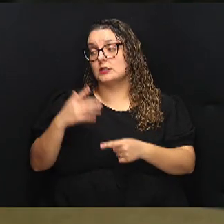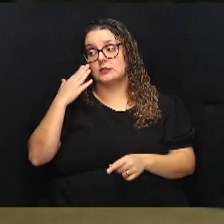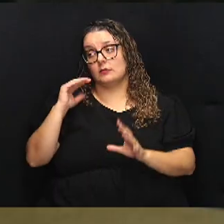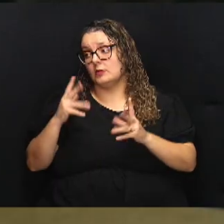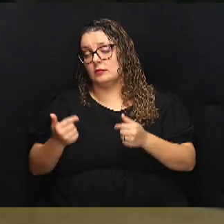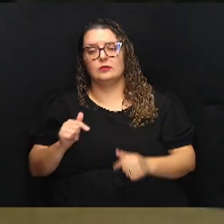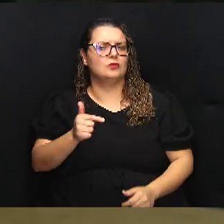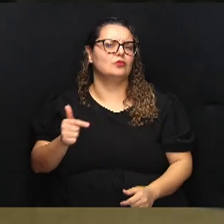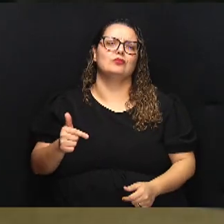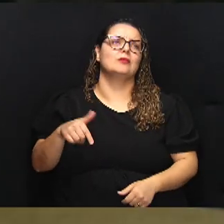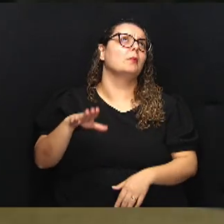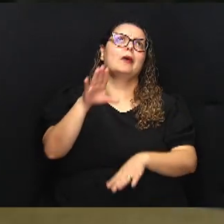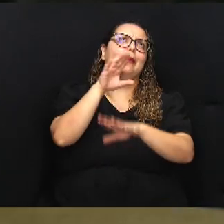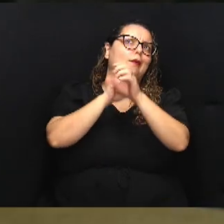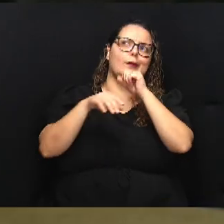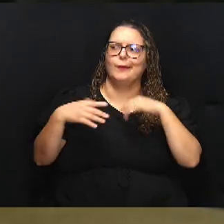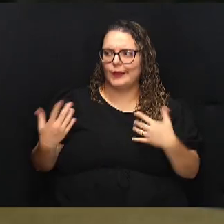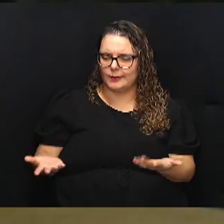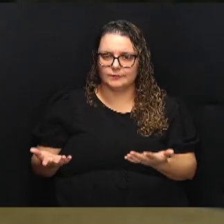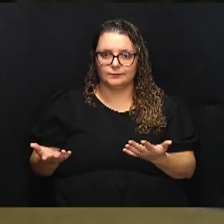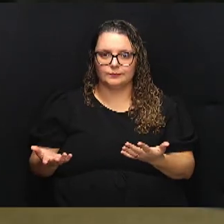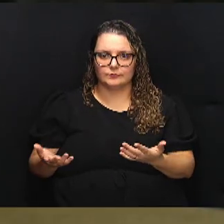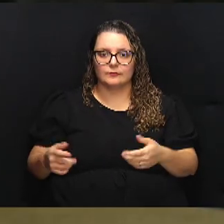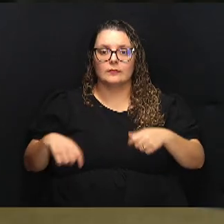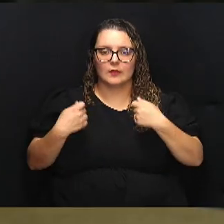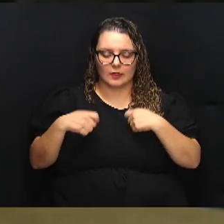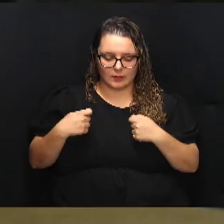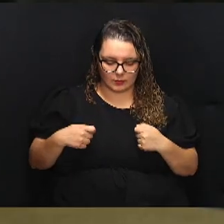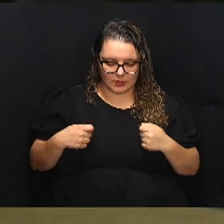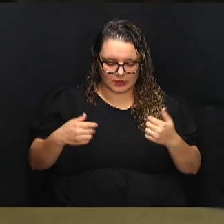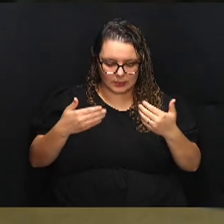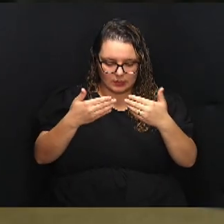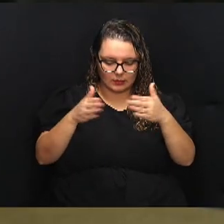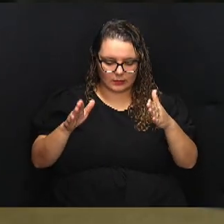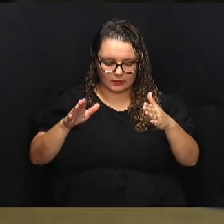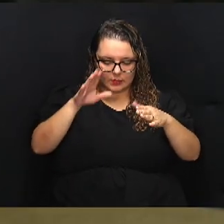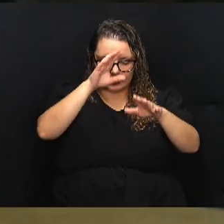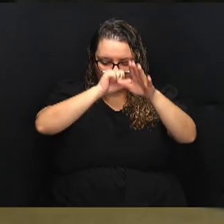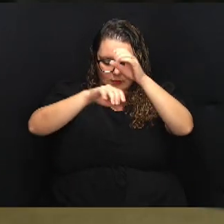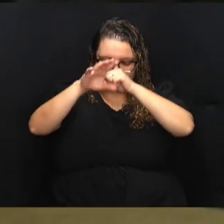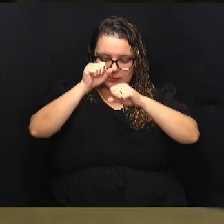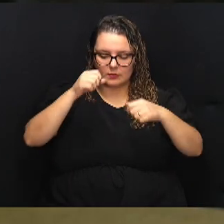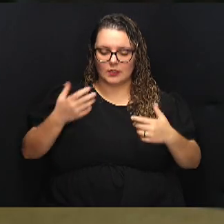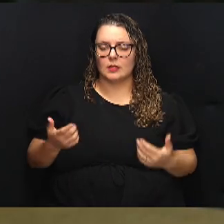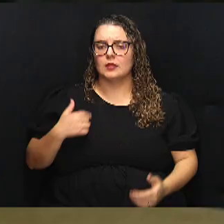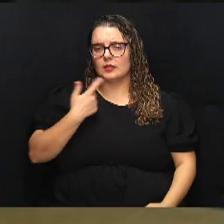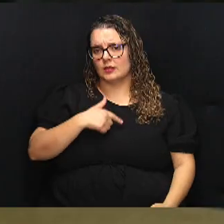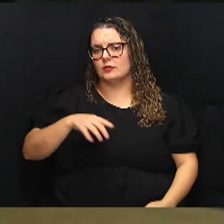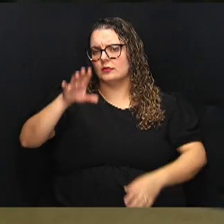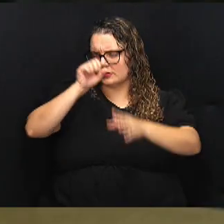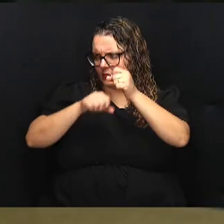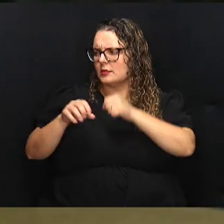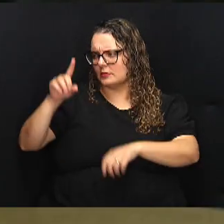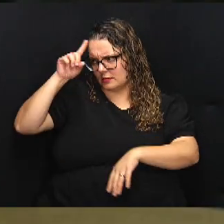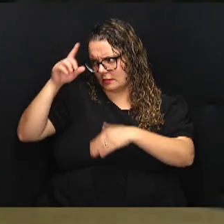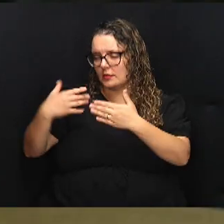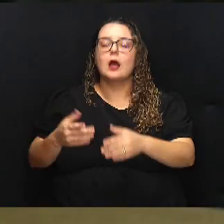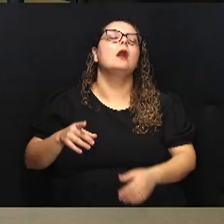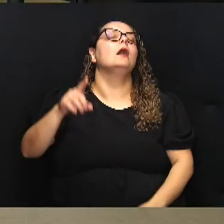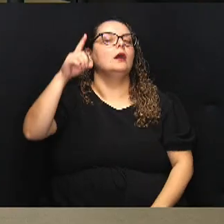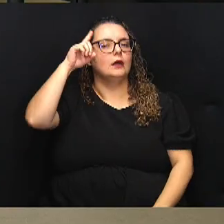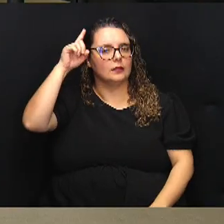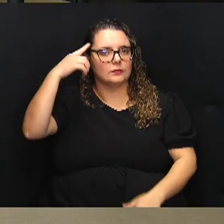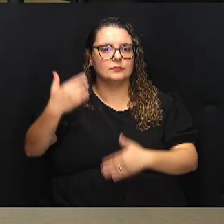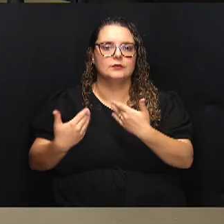o que aprender, né? Então você precisa estar aberto aos aprendizados. E a gente aprende todo dia, não é? Todo dia. Todo